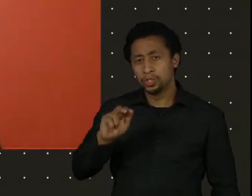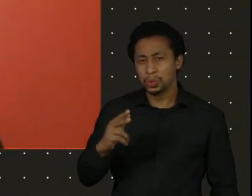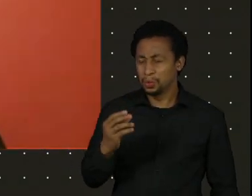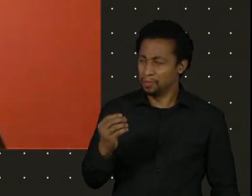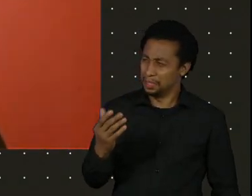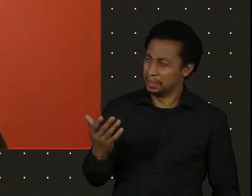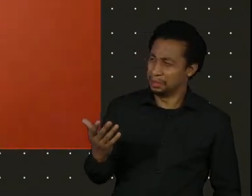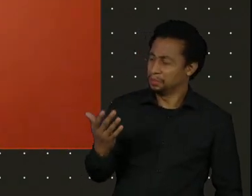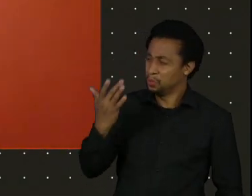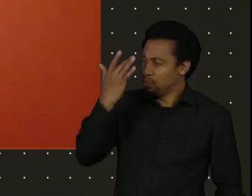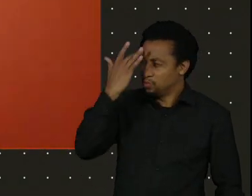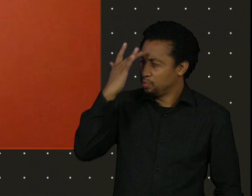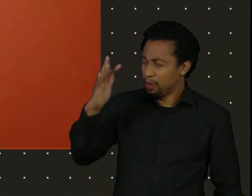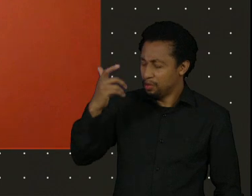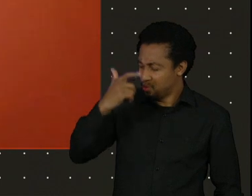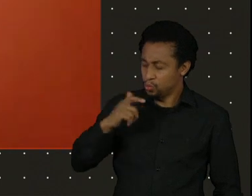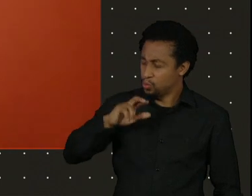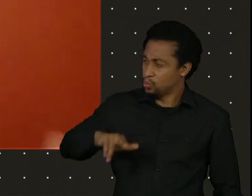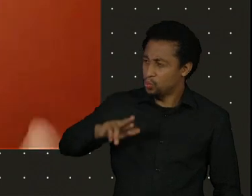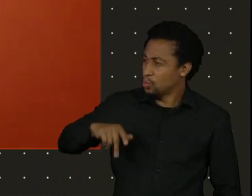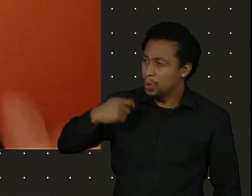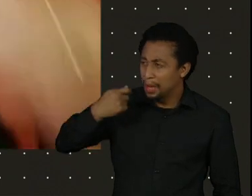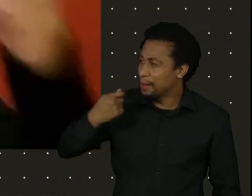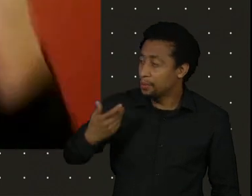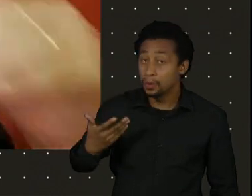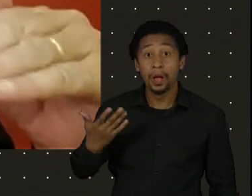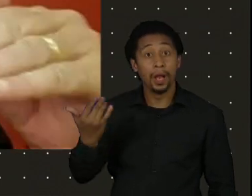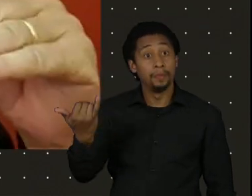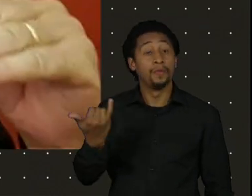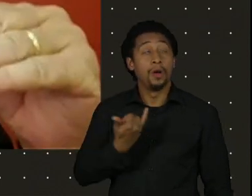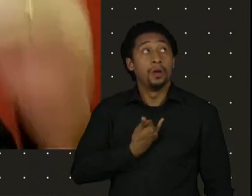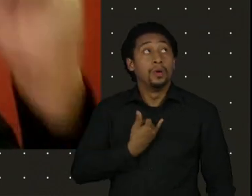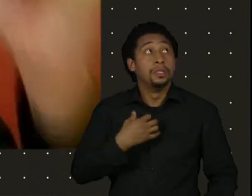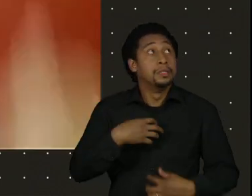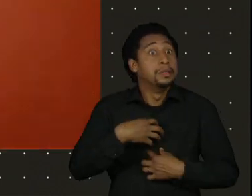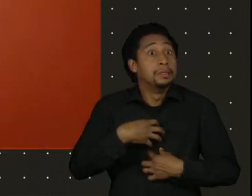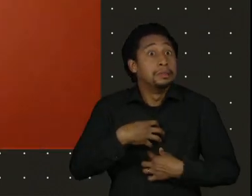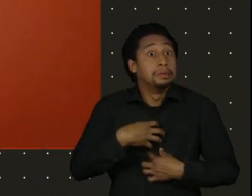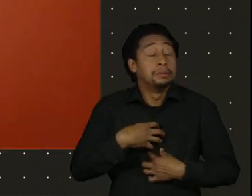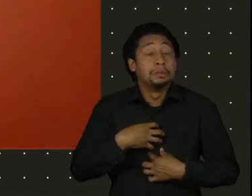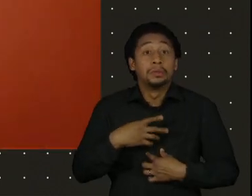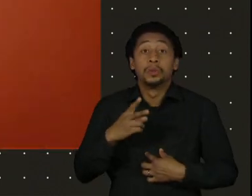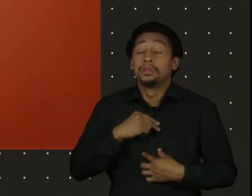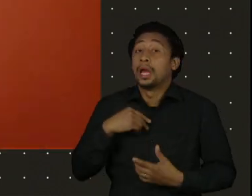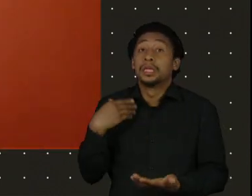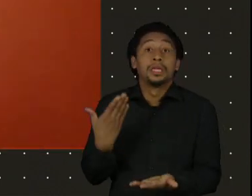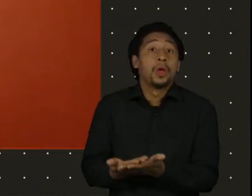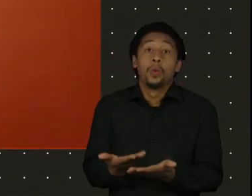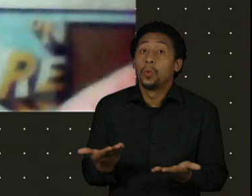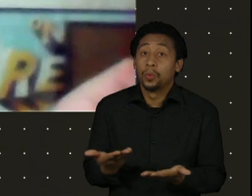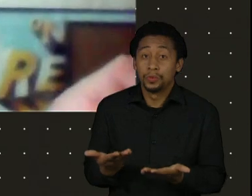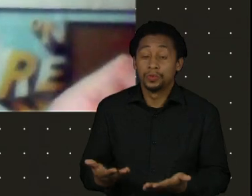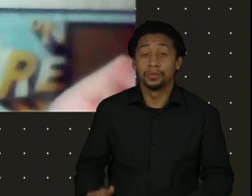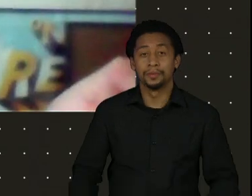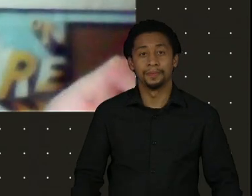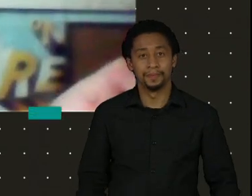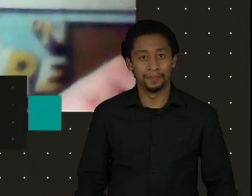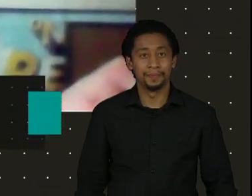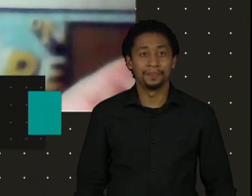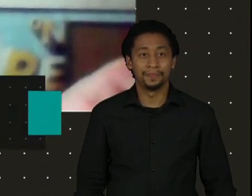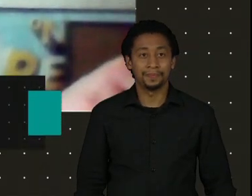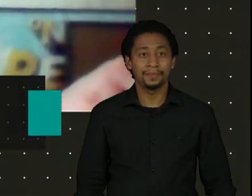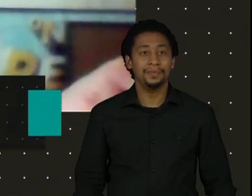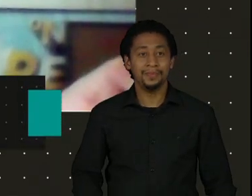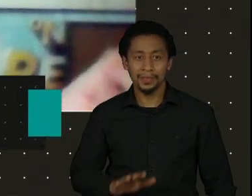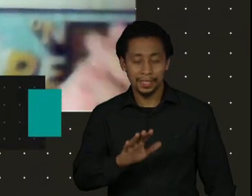sou ator. Aí ele falou uma frase que até hoje repercute dentro de mim. Aí um dia o Nelson vira